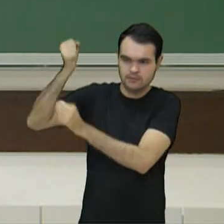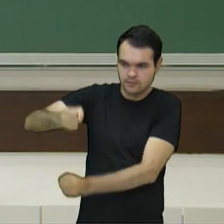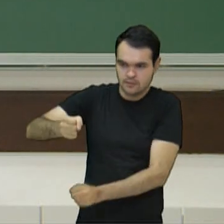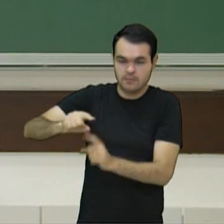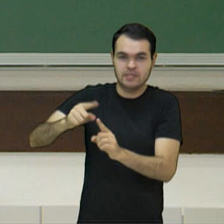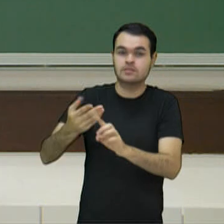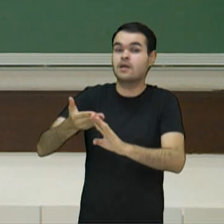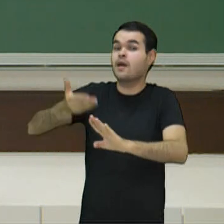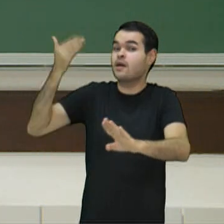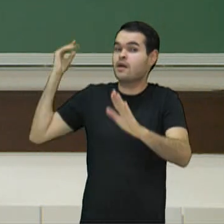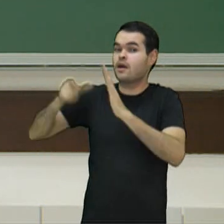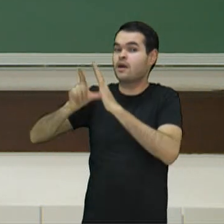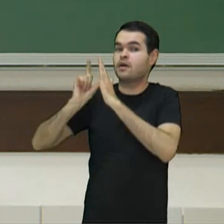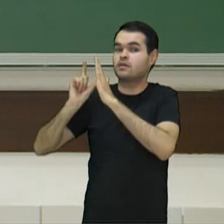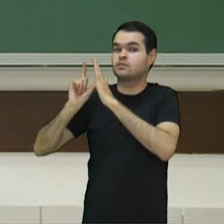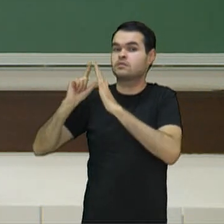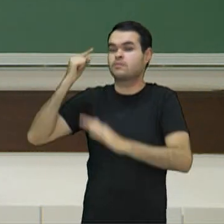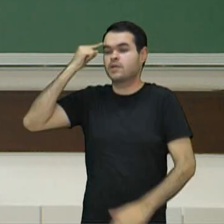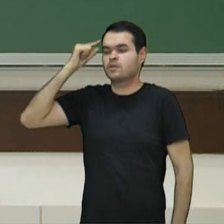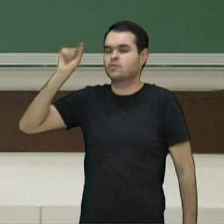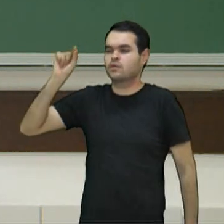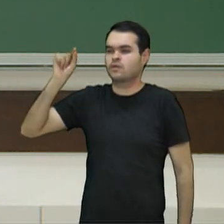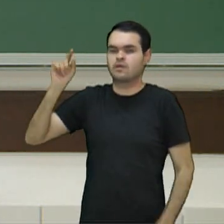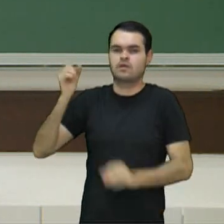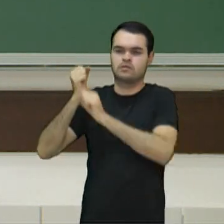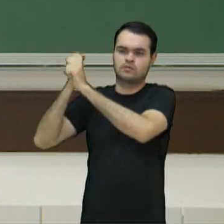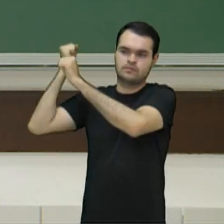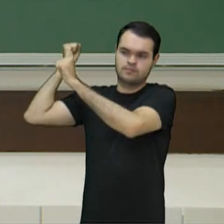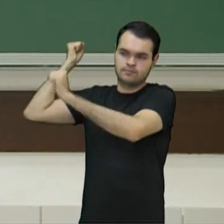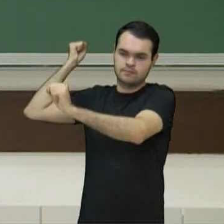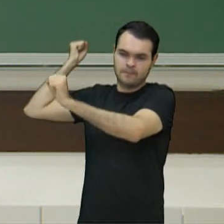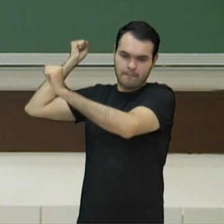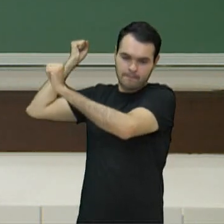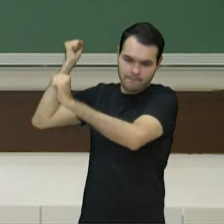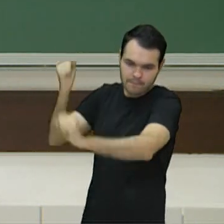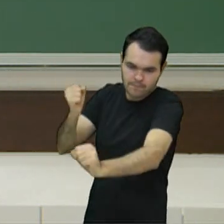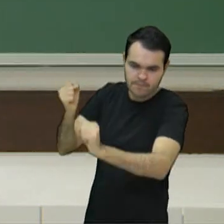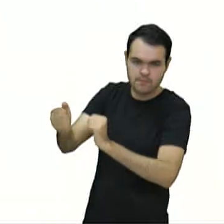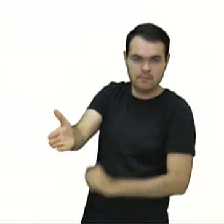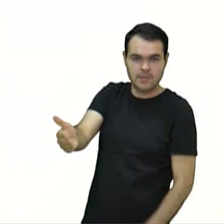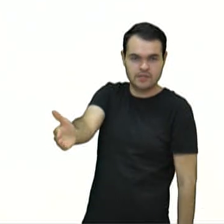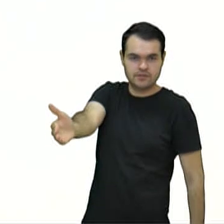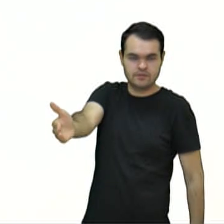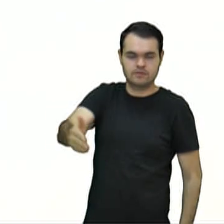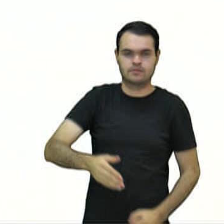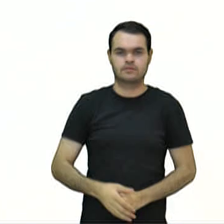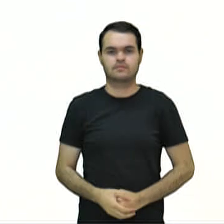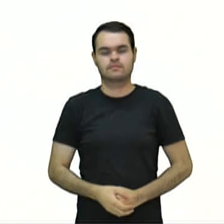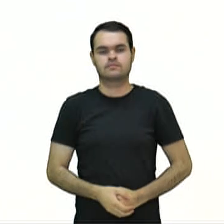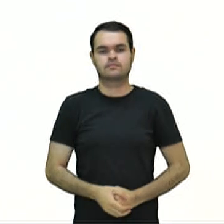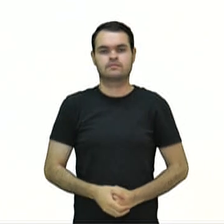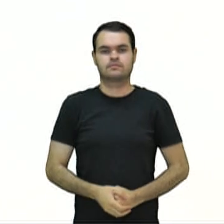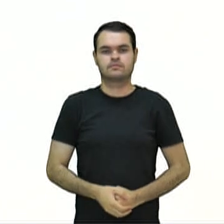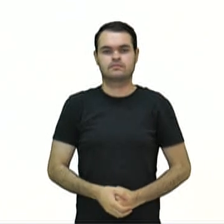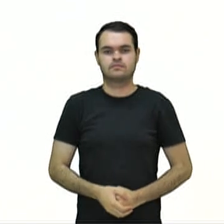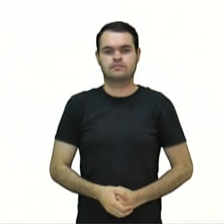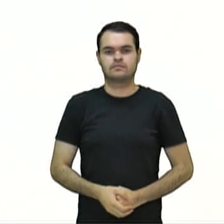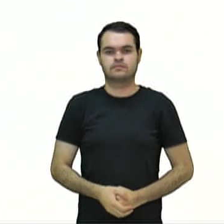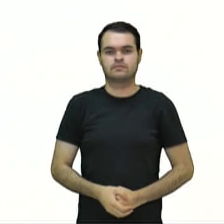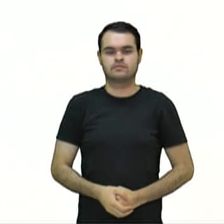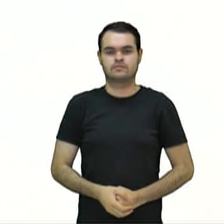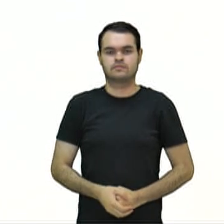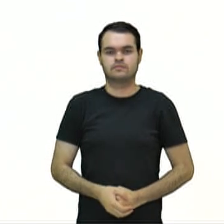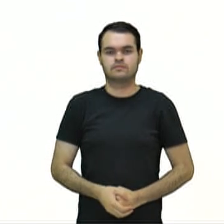que no princípio era pensado como um arpão, como um ferrão de peixe. According to the Greek poet Hesiod, Poseidon's